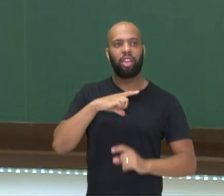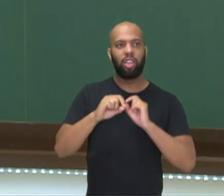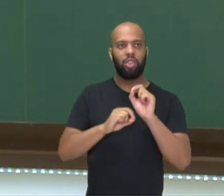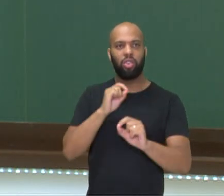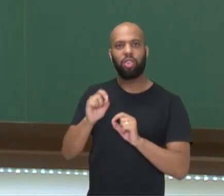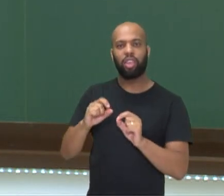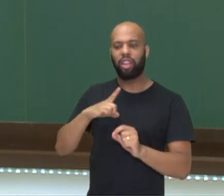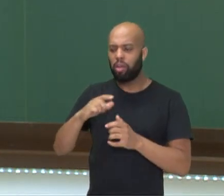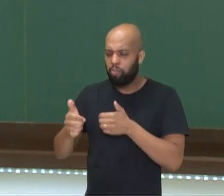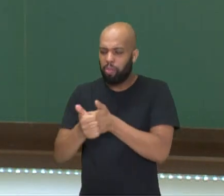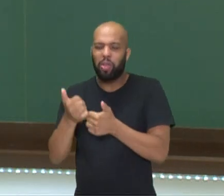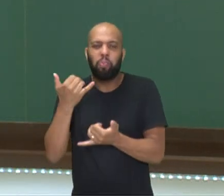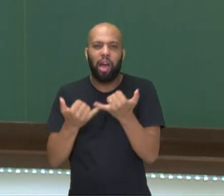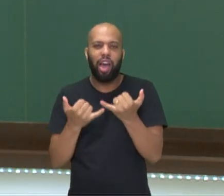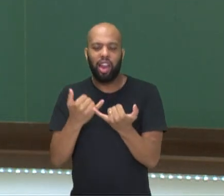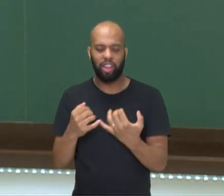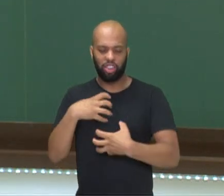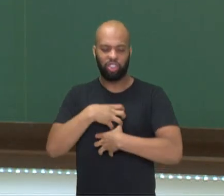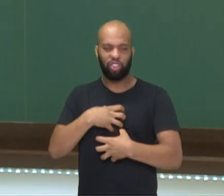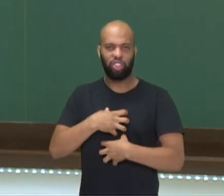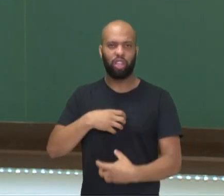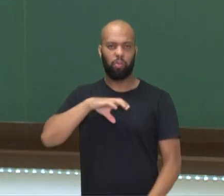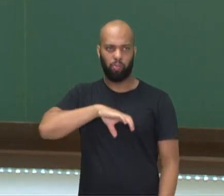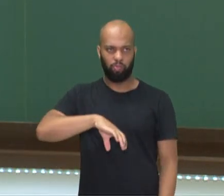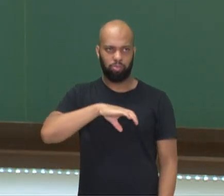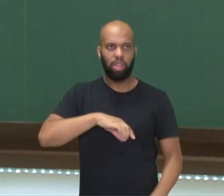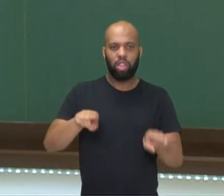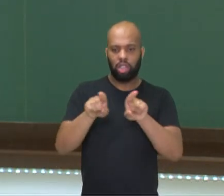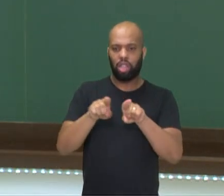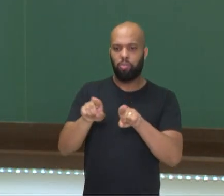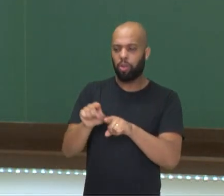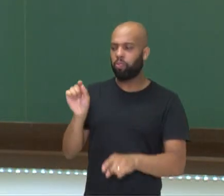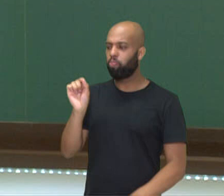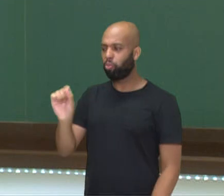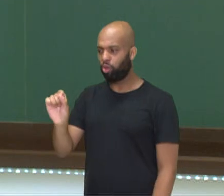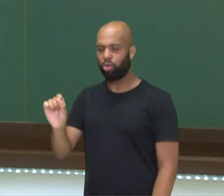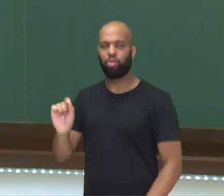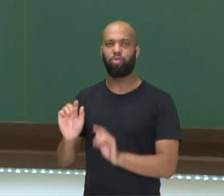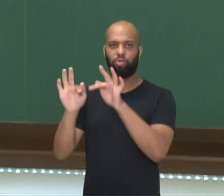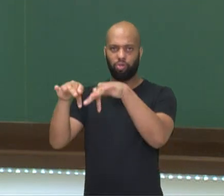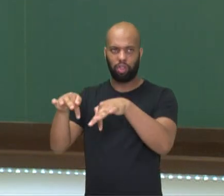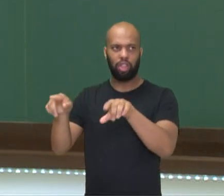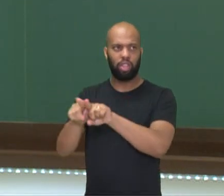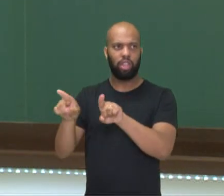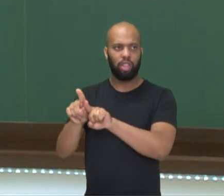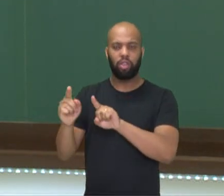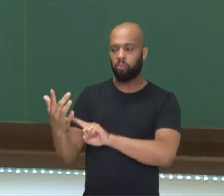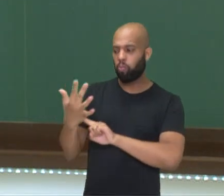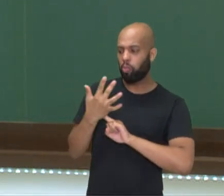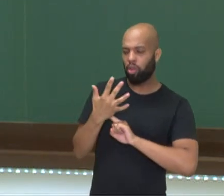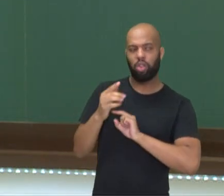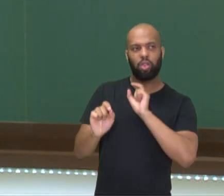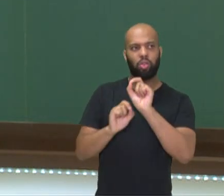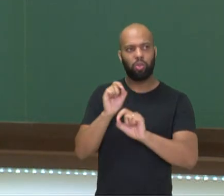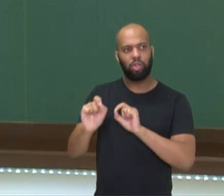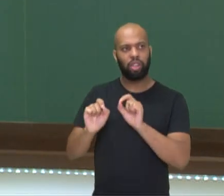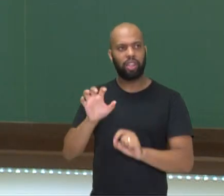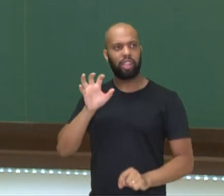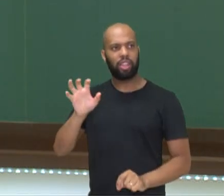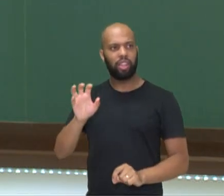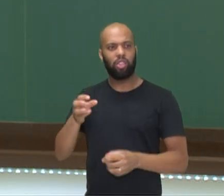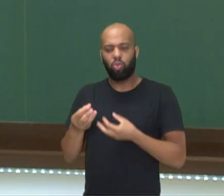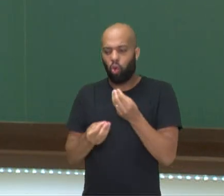muito próximo à língua portuguesa e até mesmo a pontuação, de certa forma, nos indica